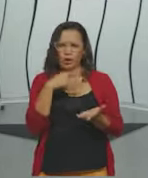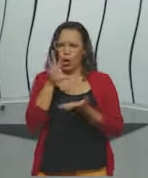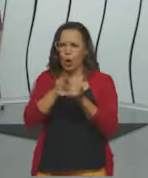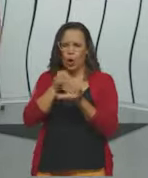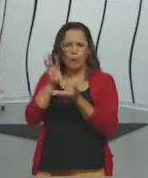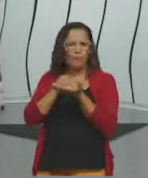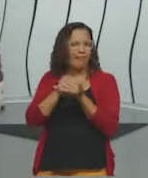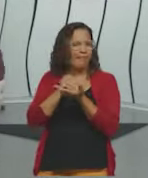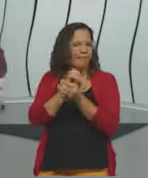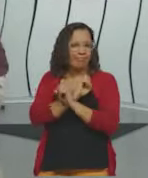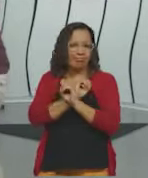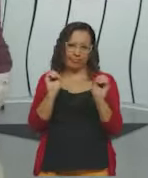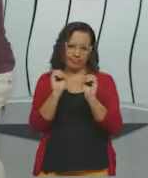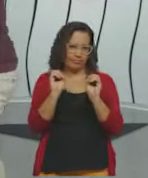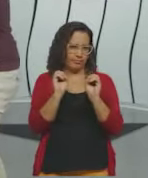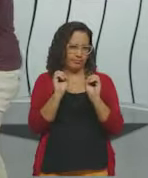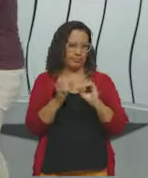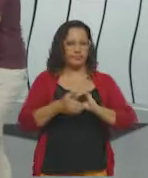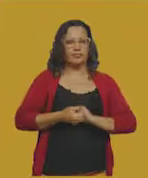beleza?